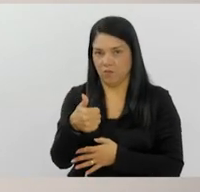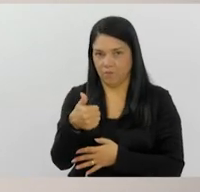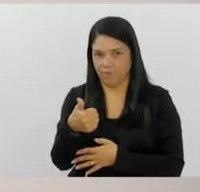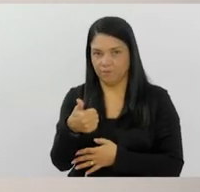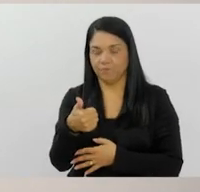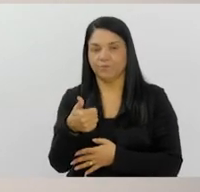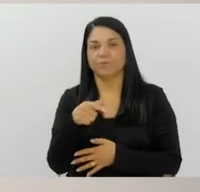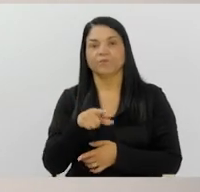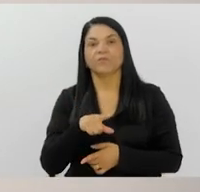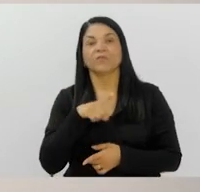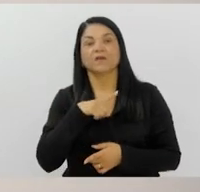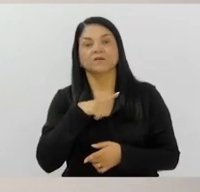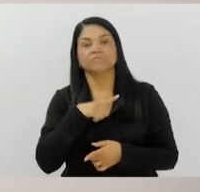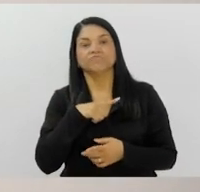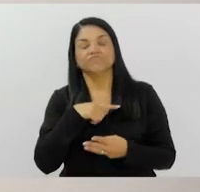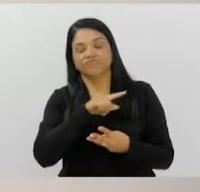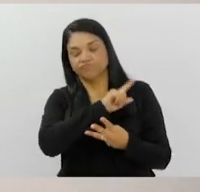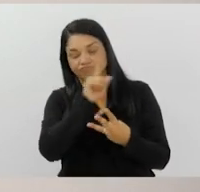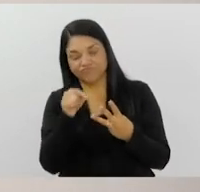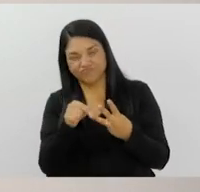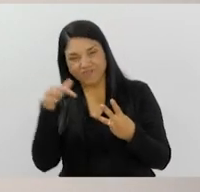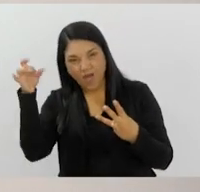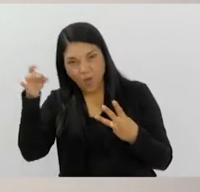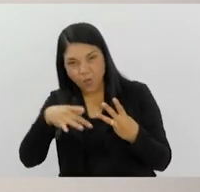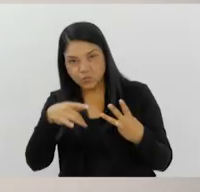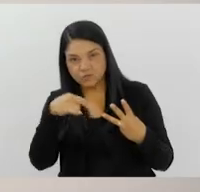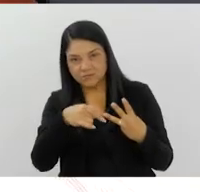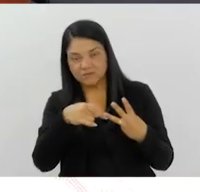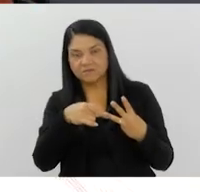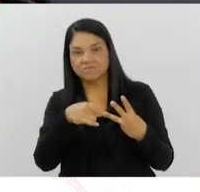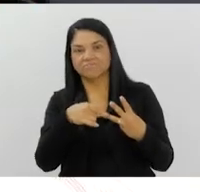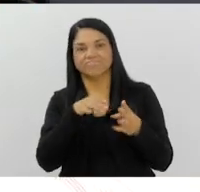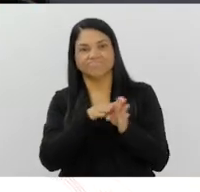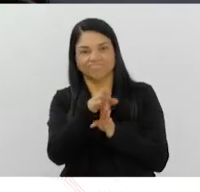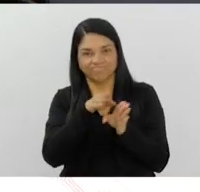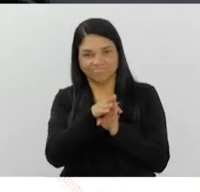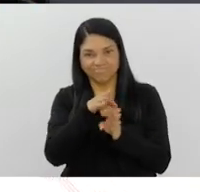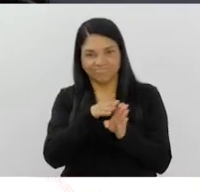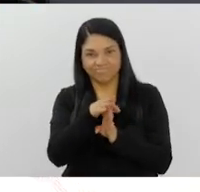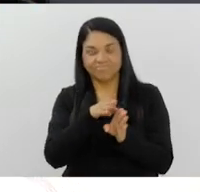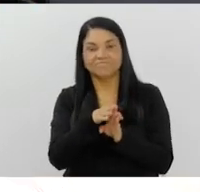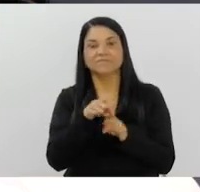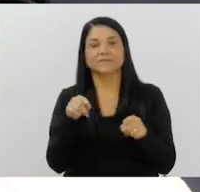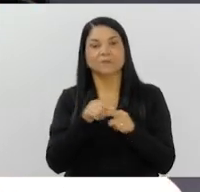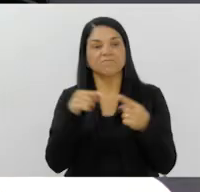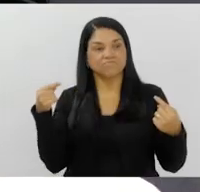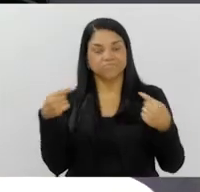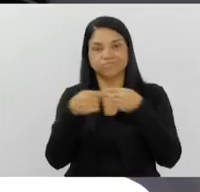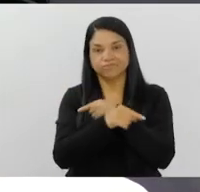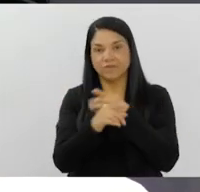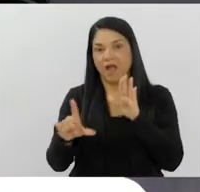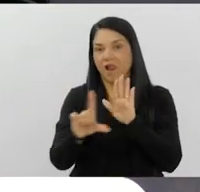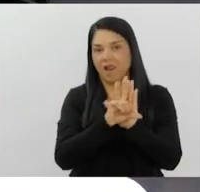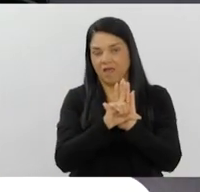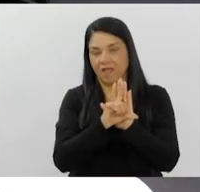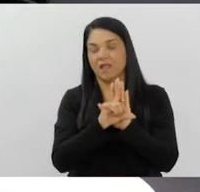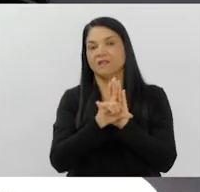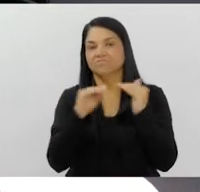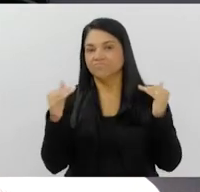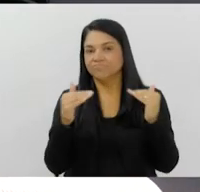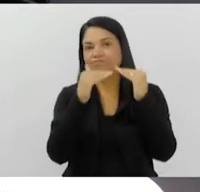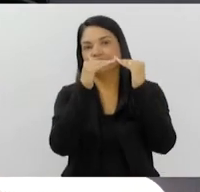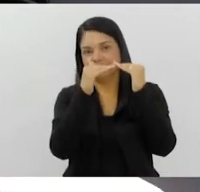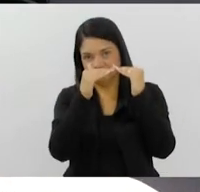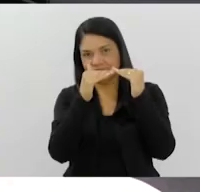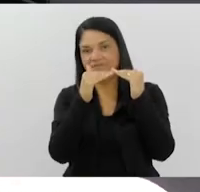eh essa última essa última recomendação vai de encontro também com a a lei né o p que